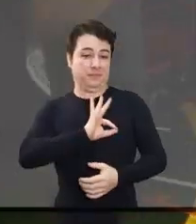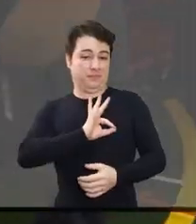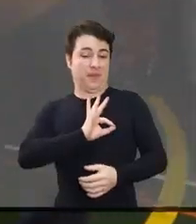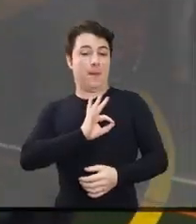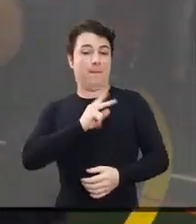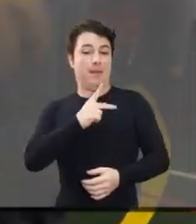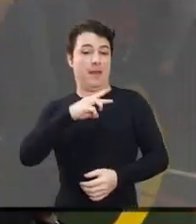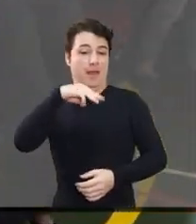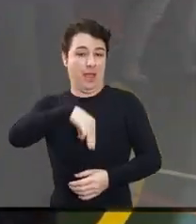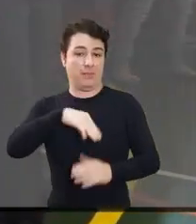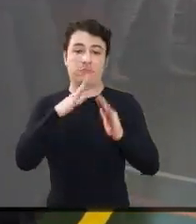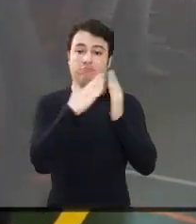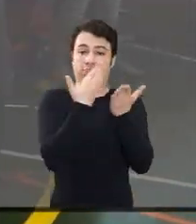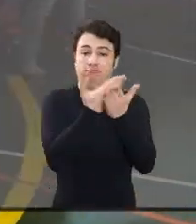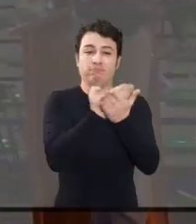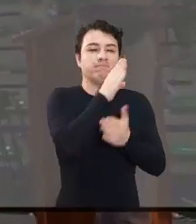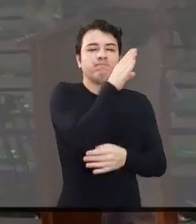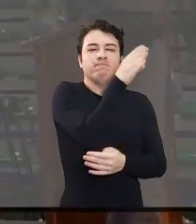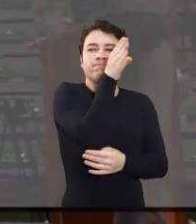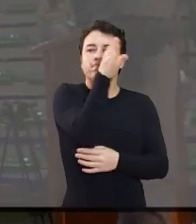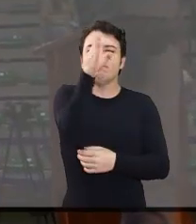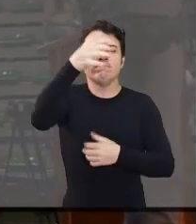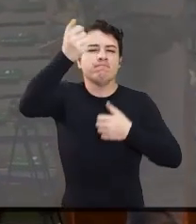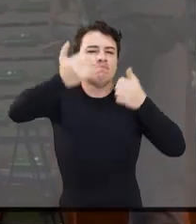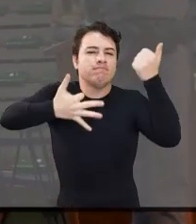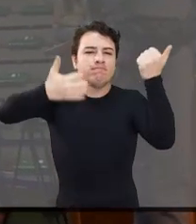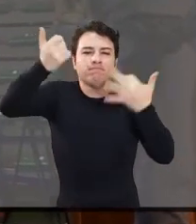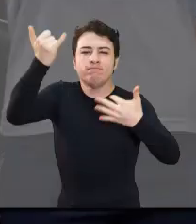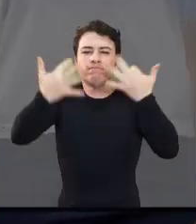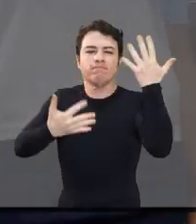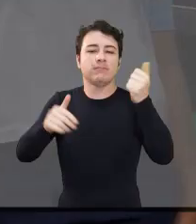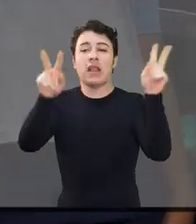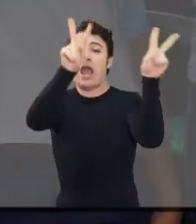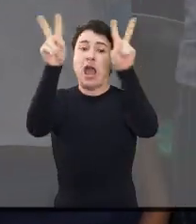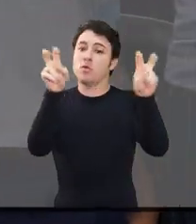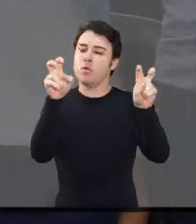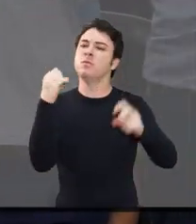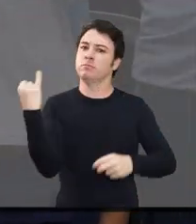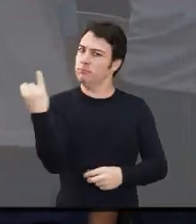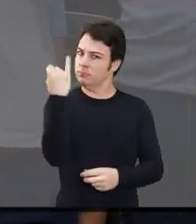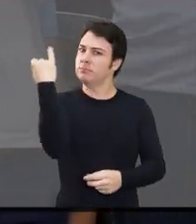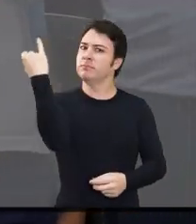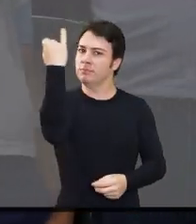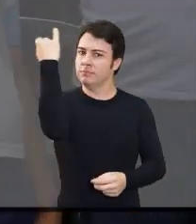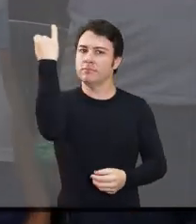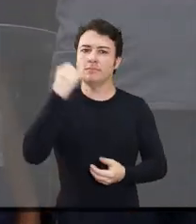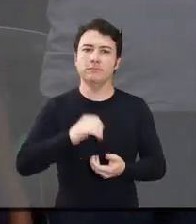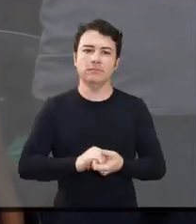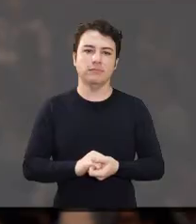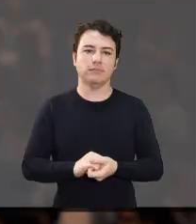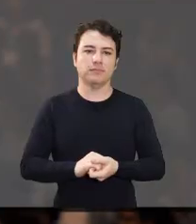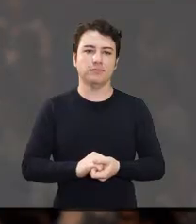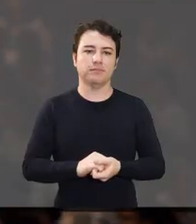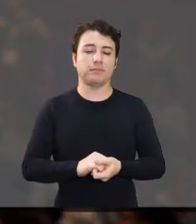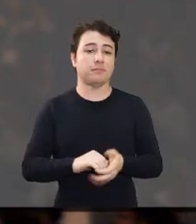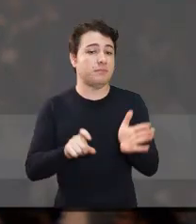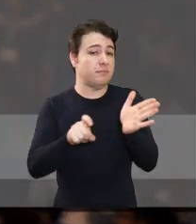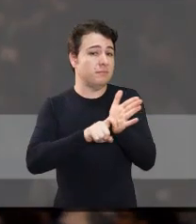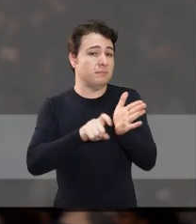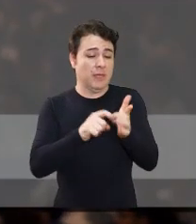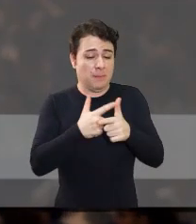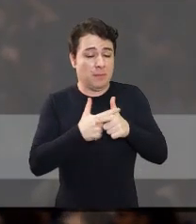assim, com um clima acolhedor, que a Polícia Militar entra nas escolas para falar de um assunto muito sério. Um problema